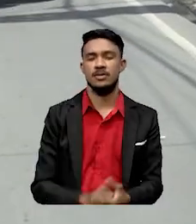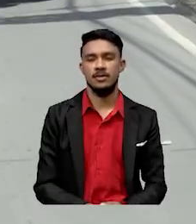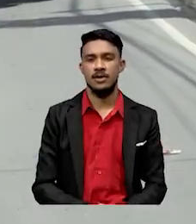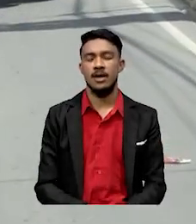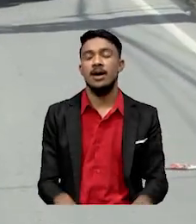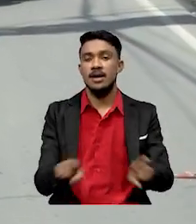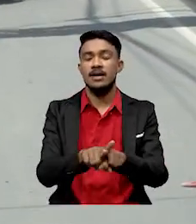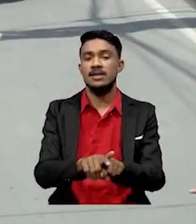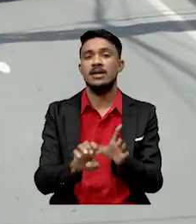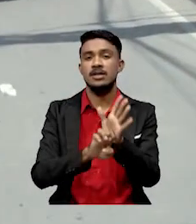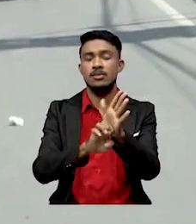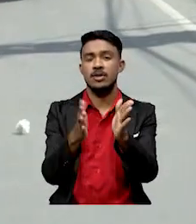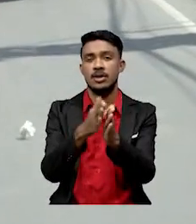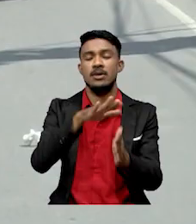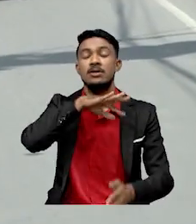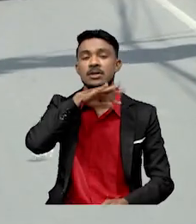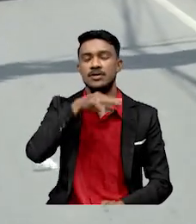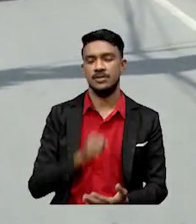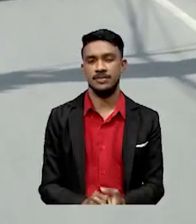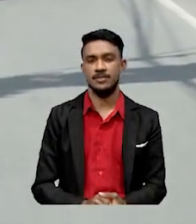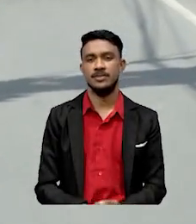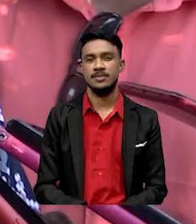Ne exemplo que quando lixo.